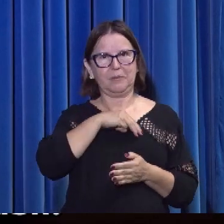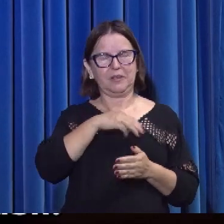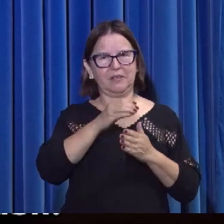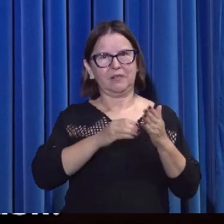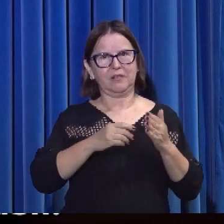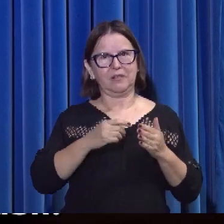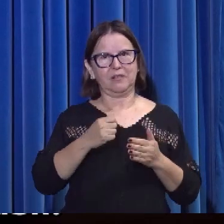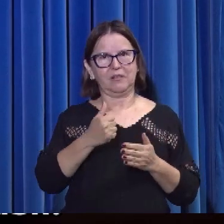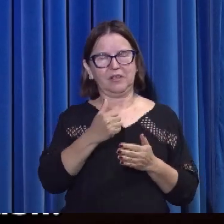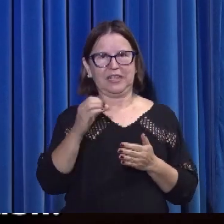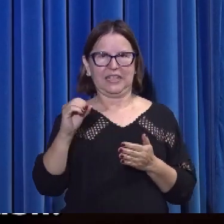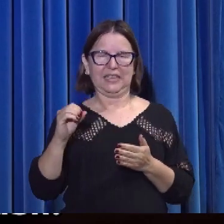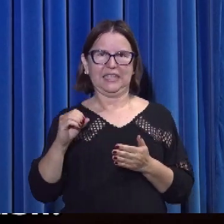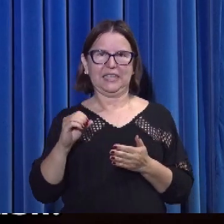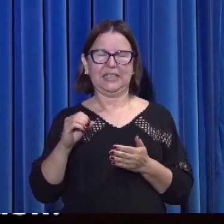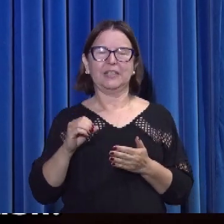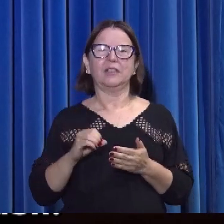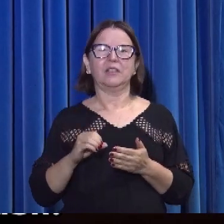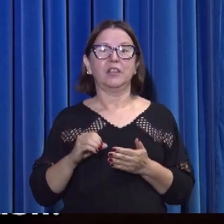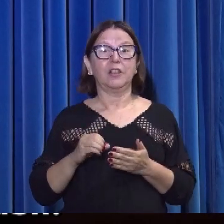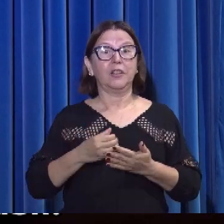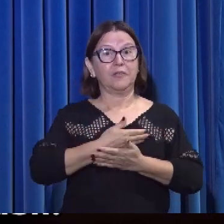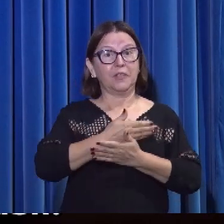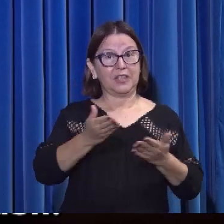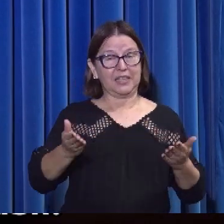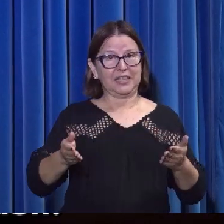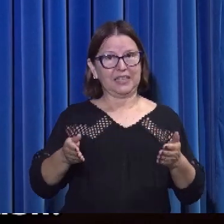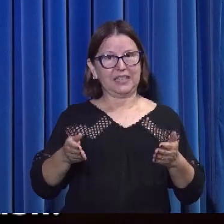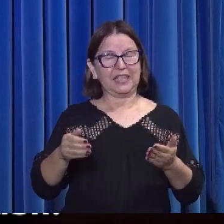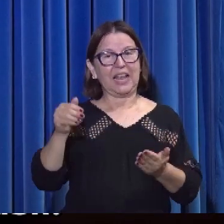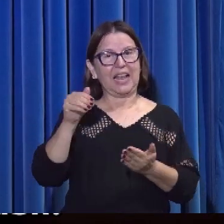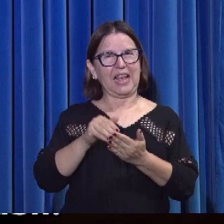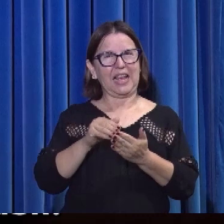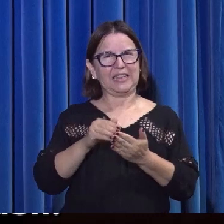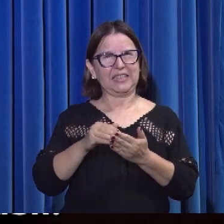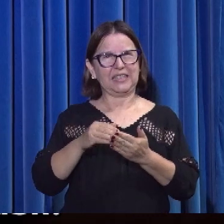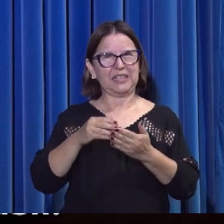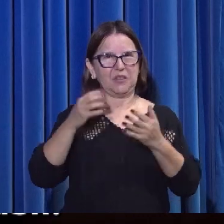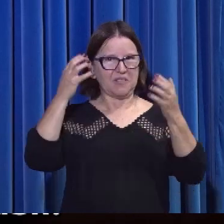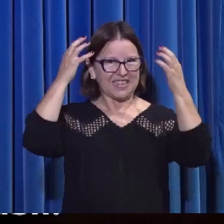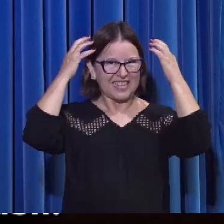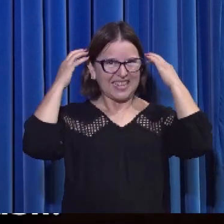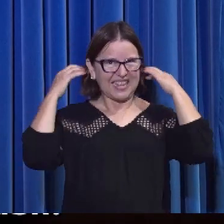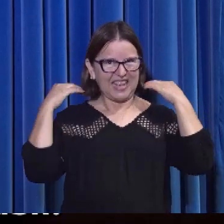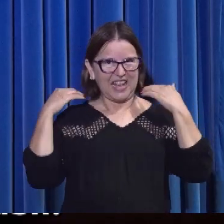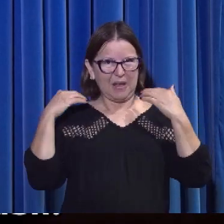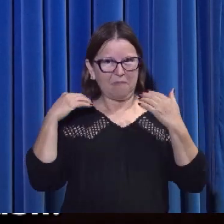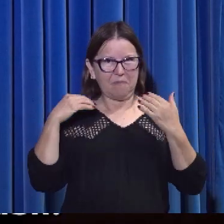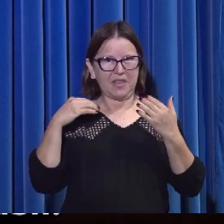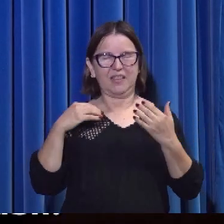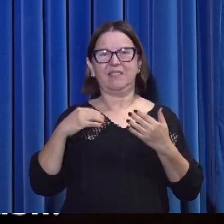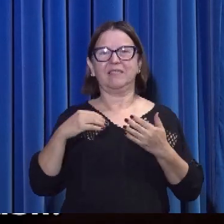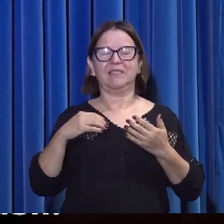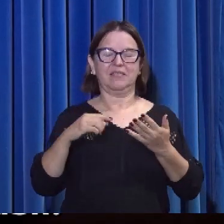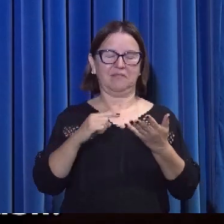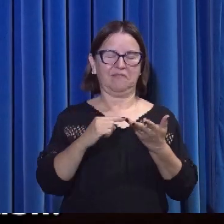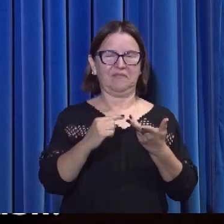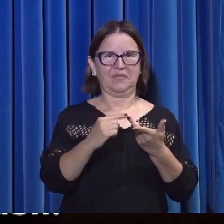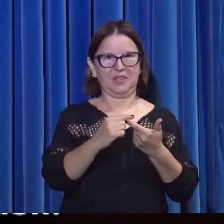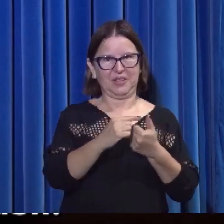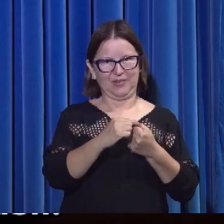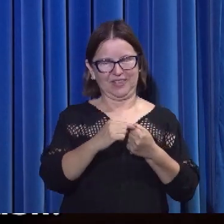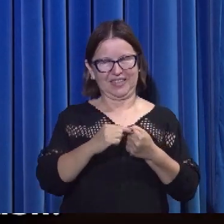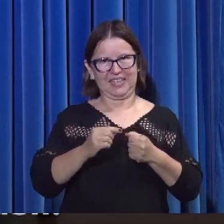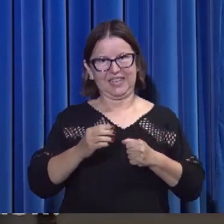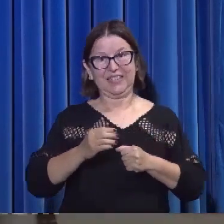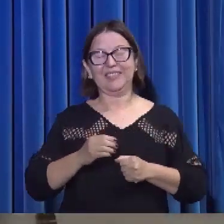vós outros, até os cabelos todos da vossa cabeça estão contados. E por fim, concluindo de